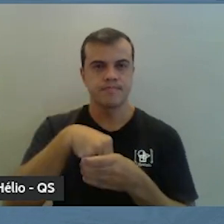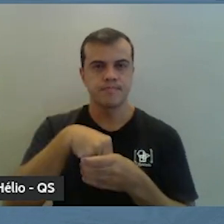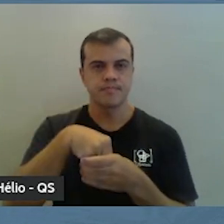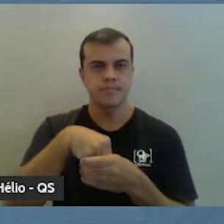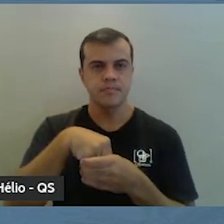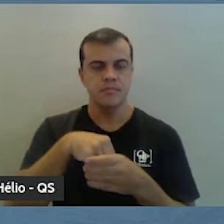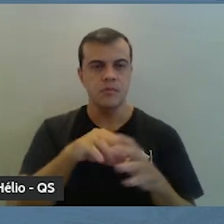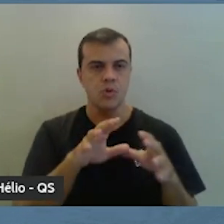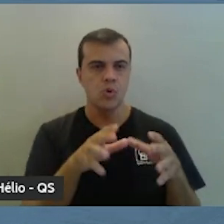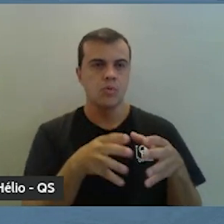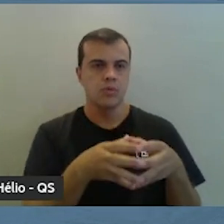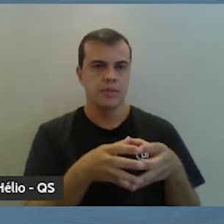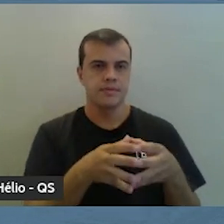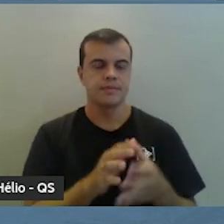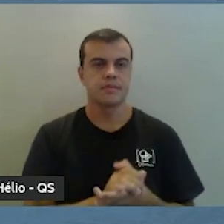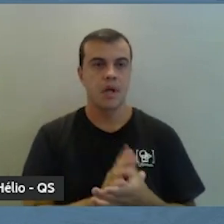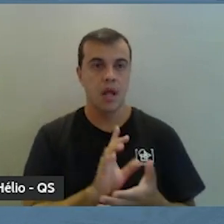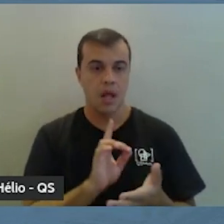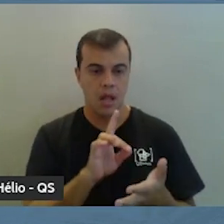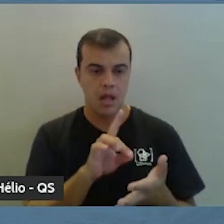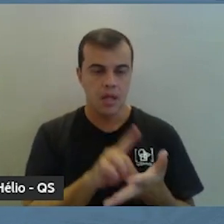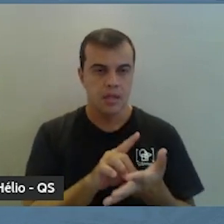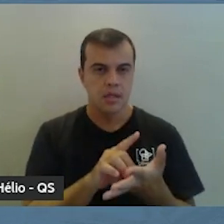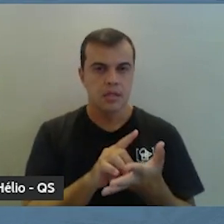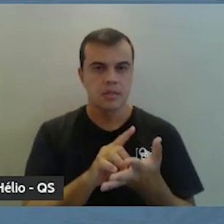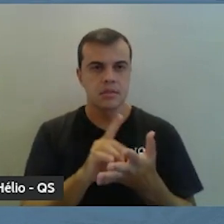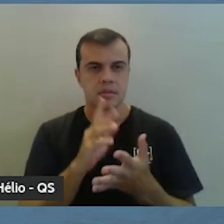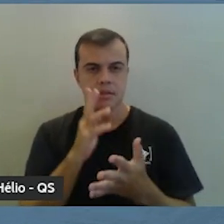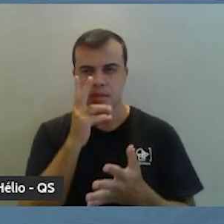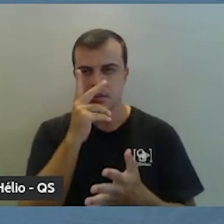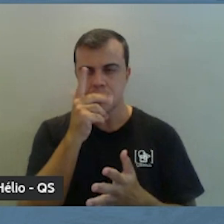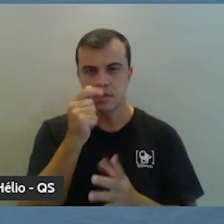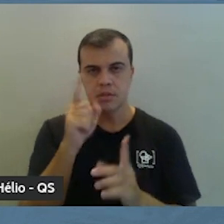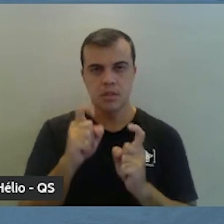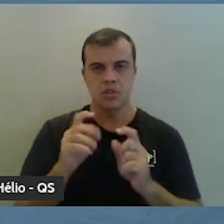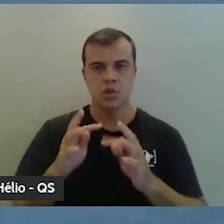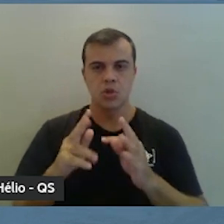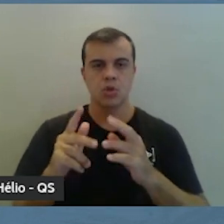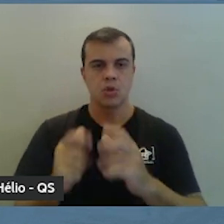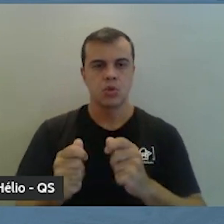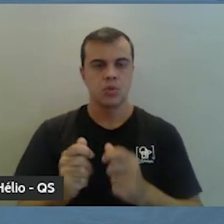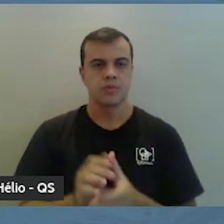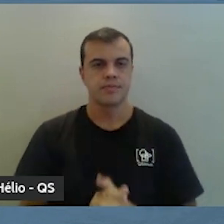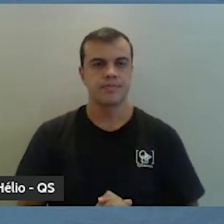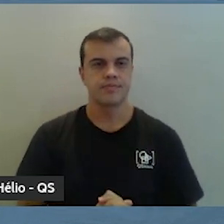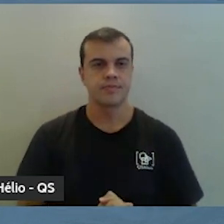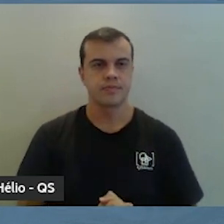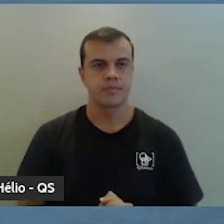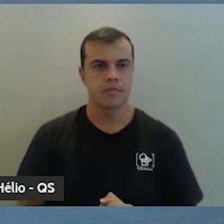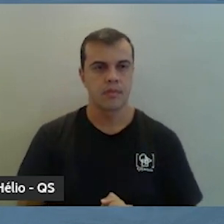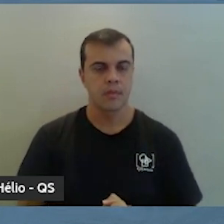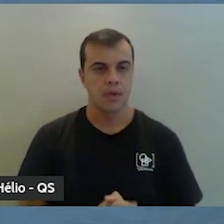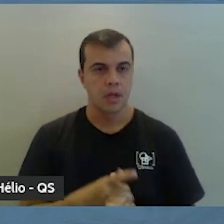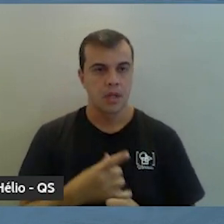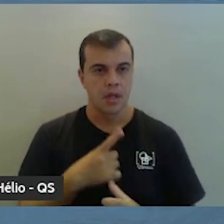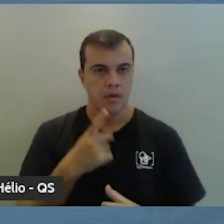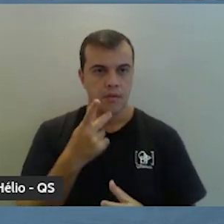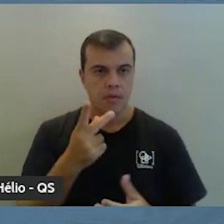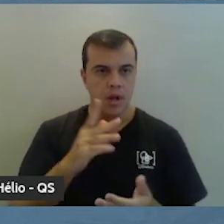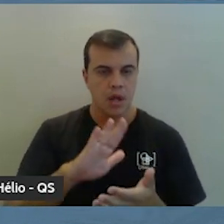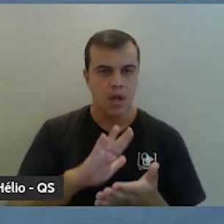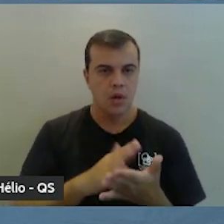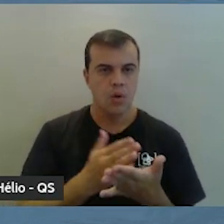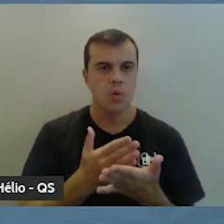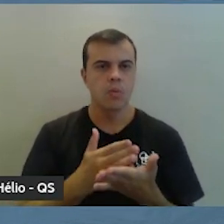uma comunidade a realidade, a estética, enfim, tudo isso, ele traz